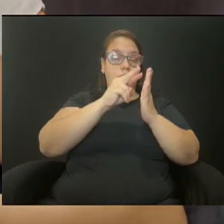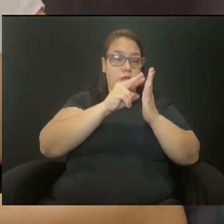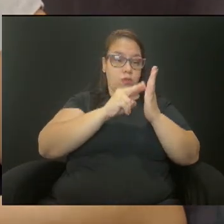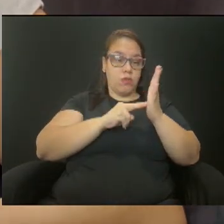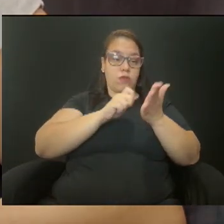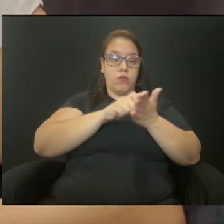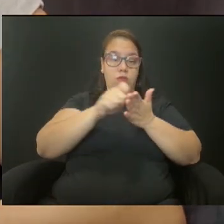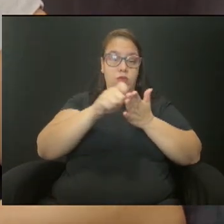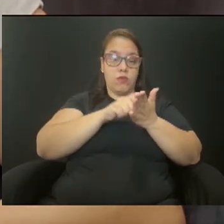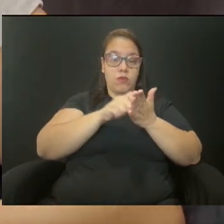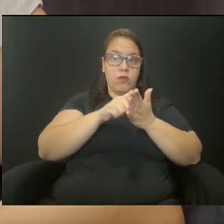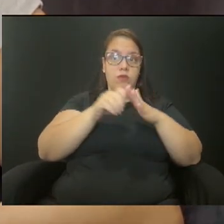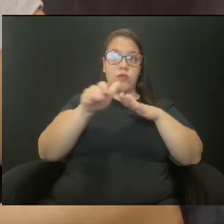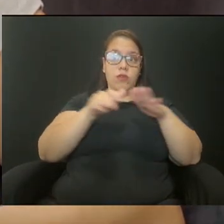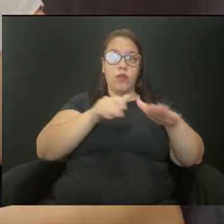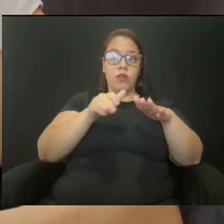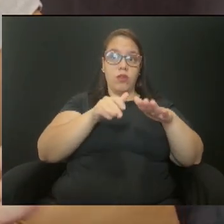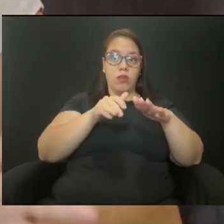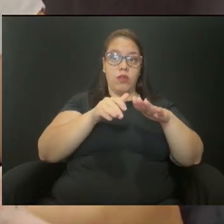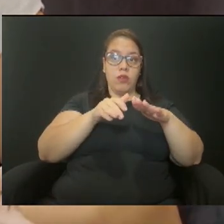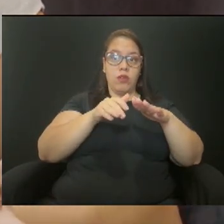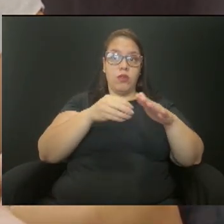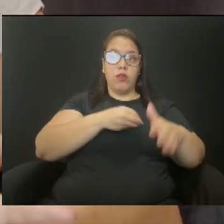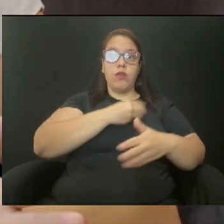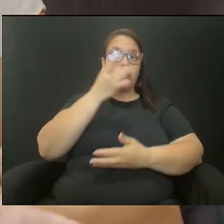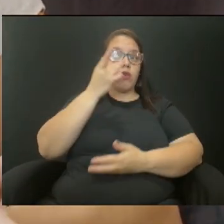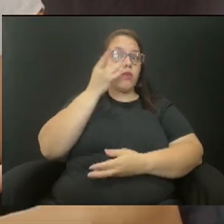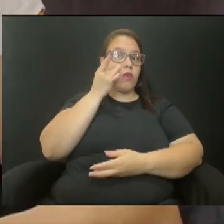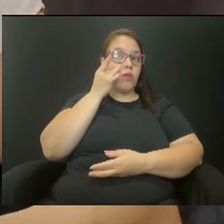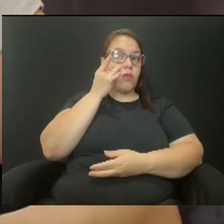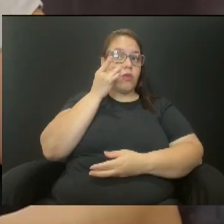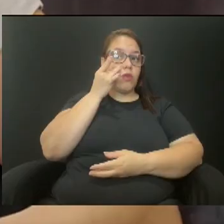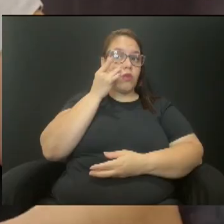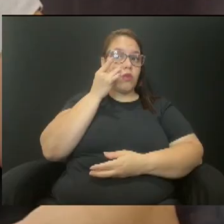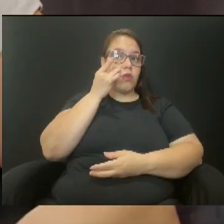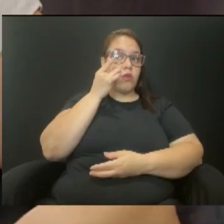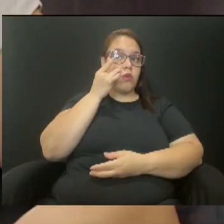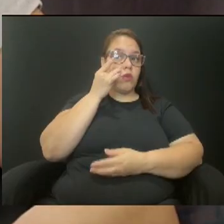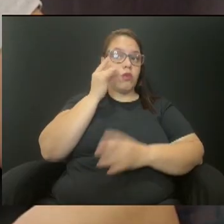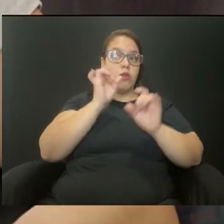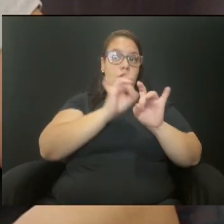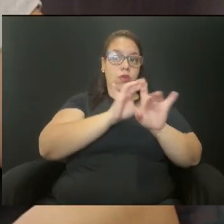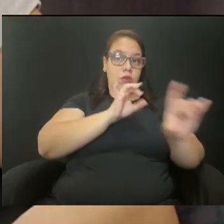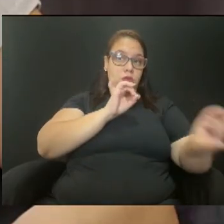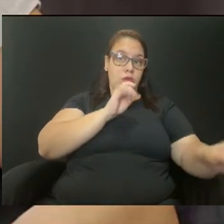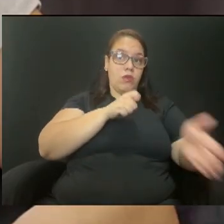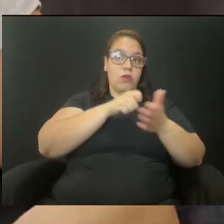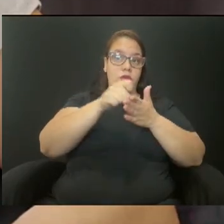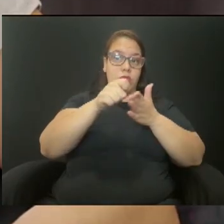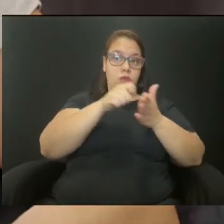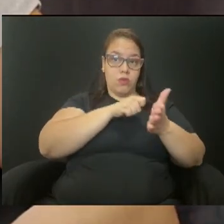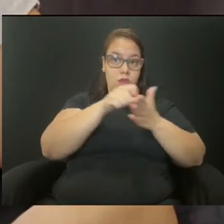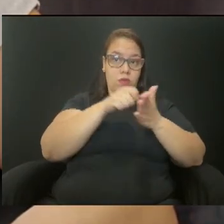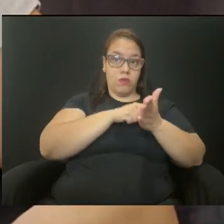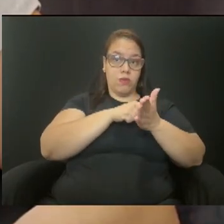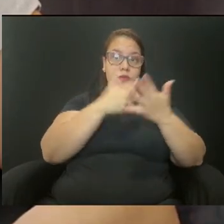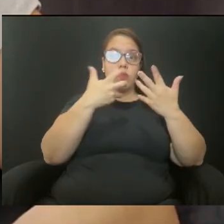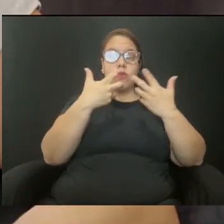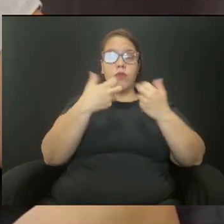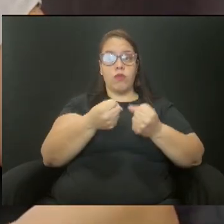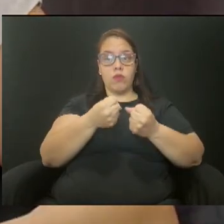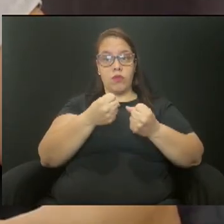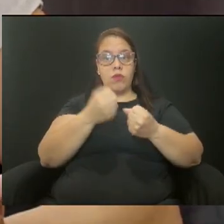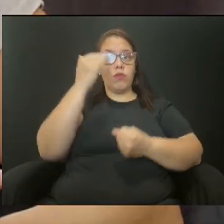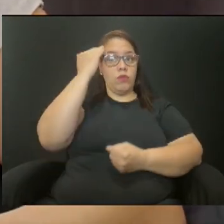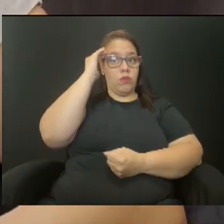isso é feito presencialmente, né? Hoje de forma online, você assina ali para você aceitar, né, e entender que está sendo